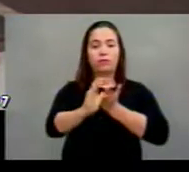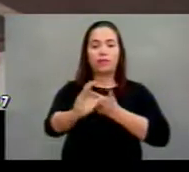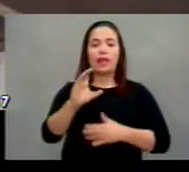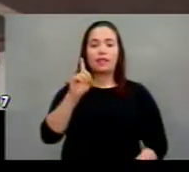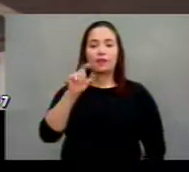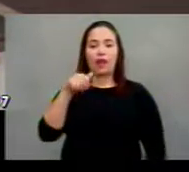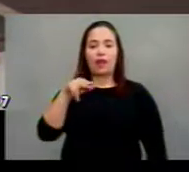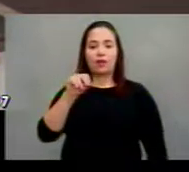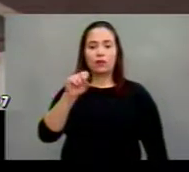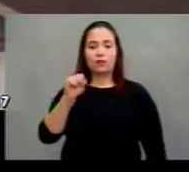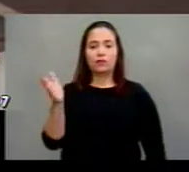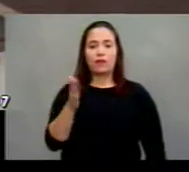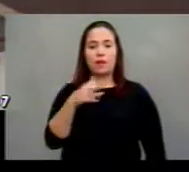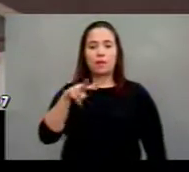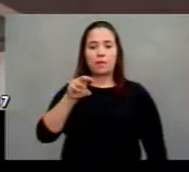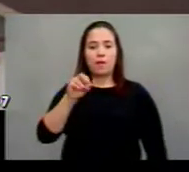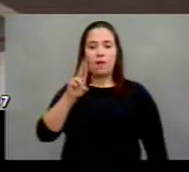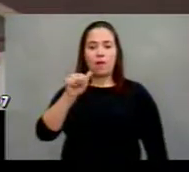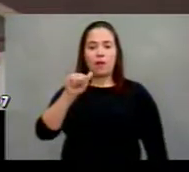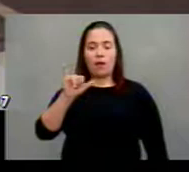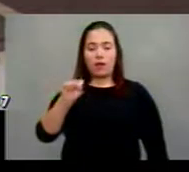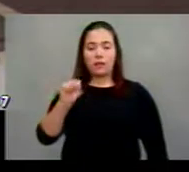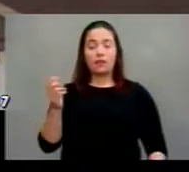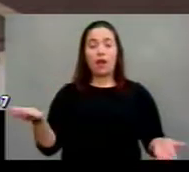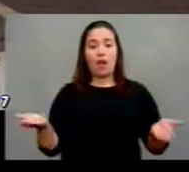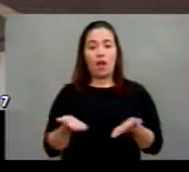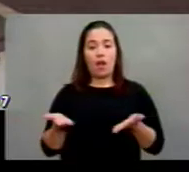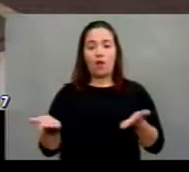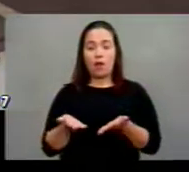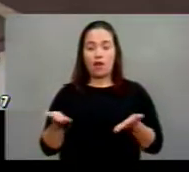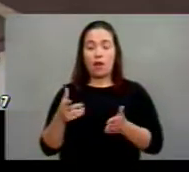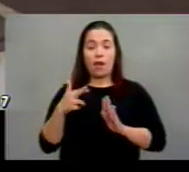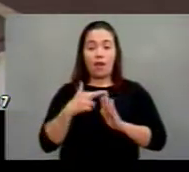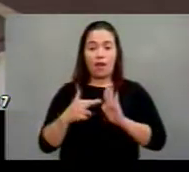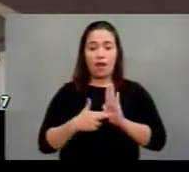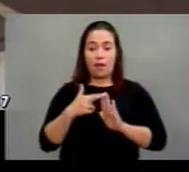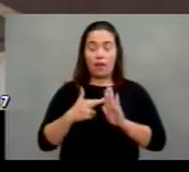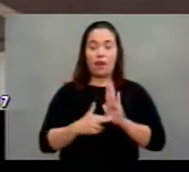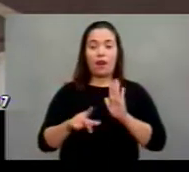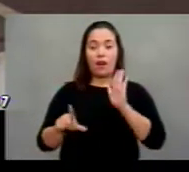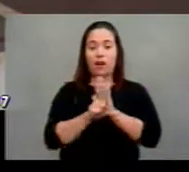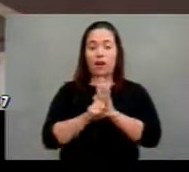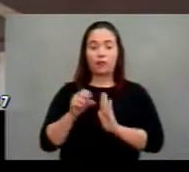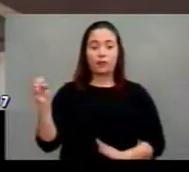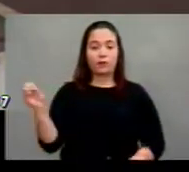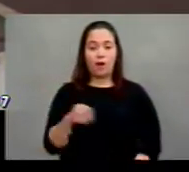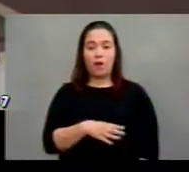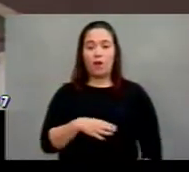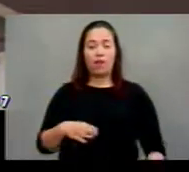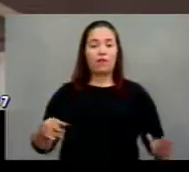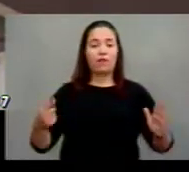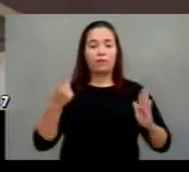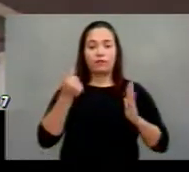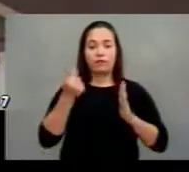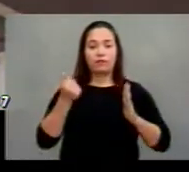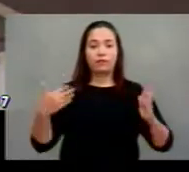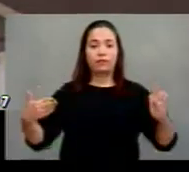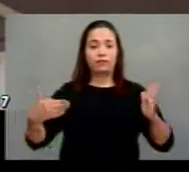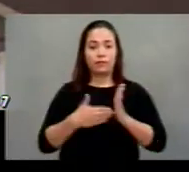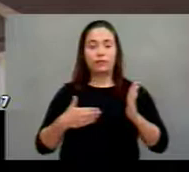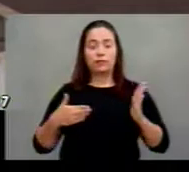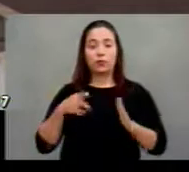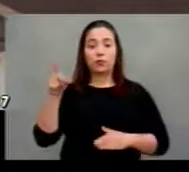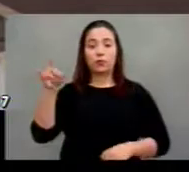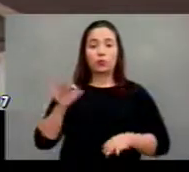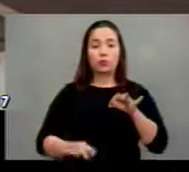morais, a nova regra propõe uma limitação a esses valores, fazendo com que a própria Justiça